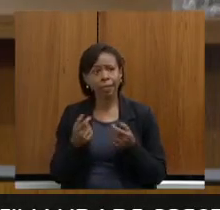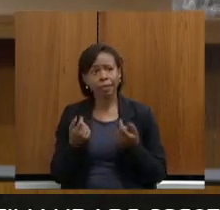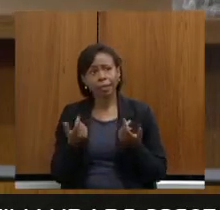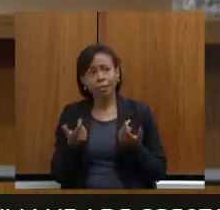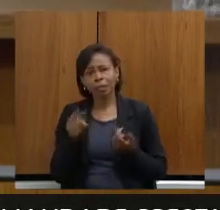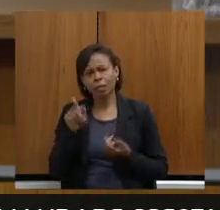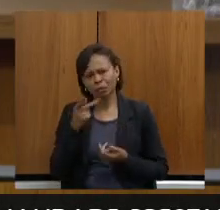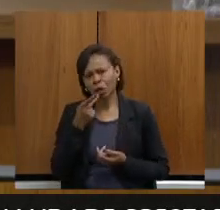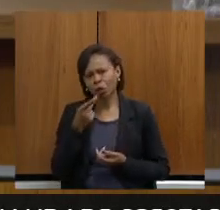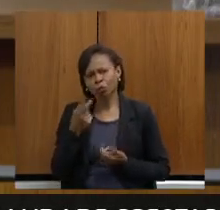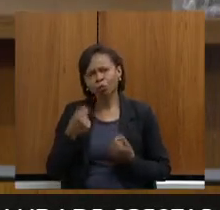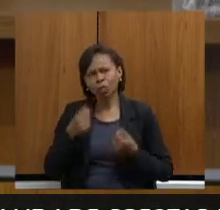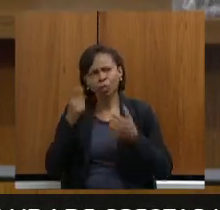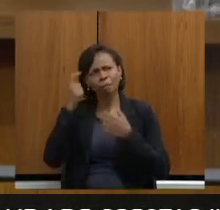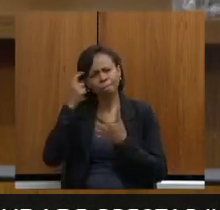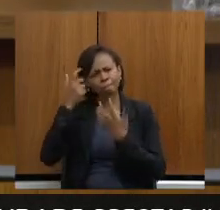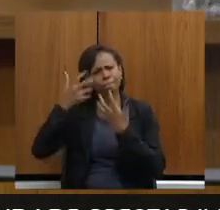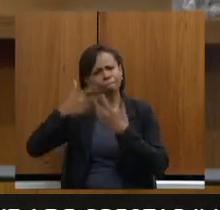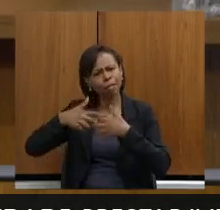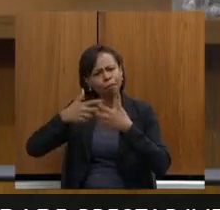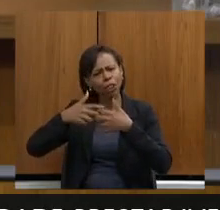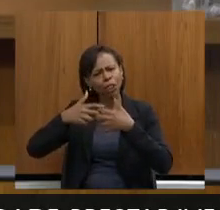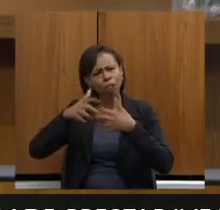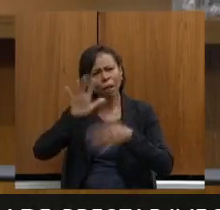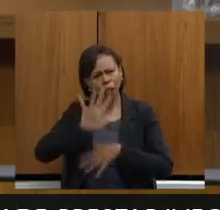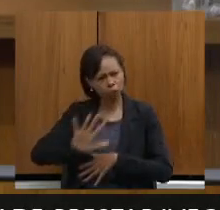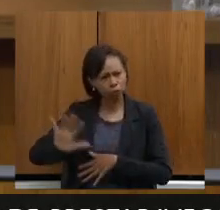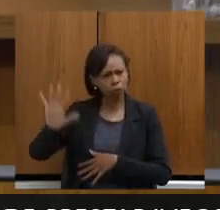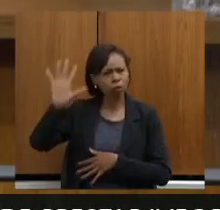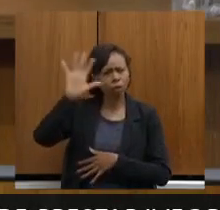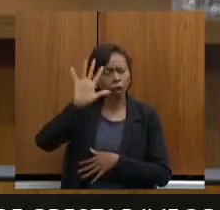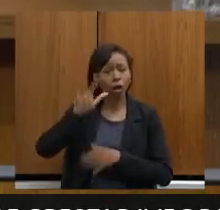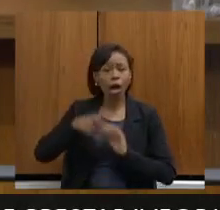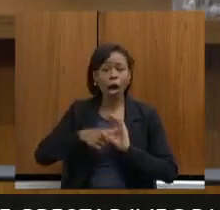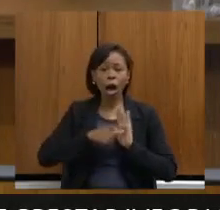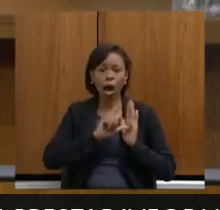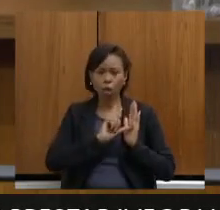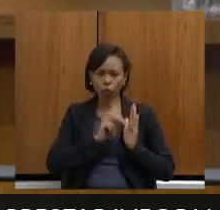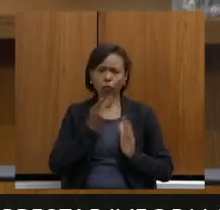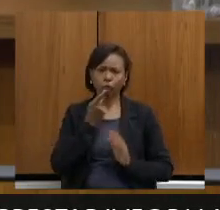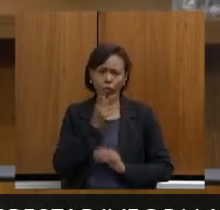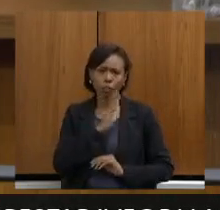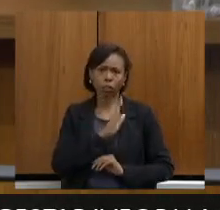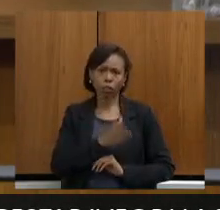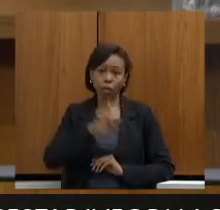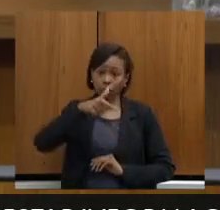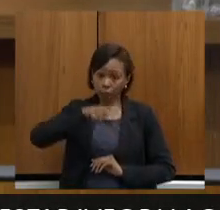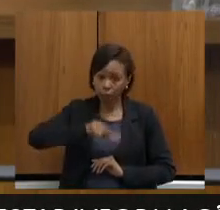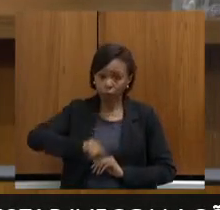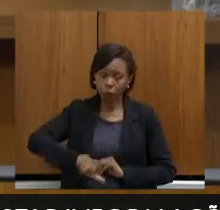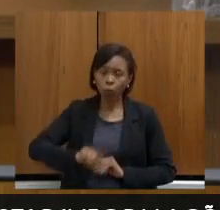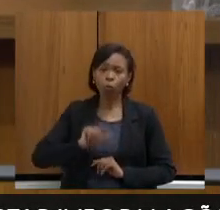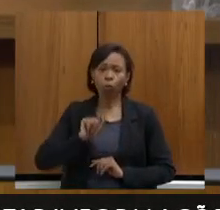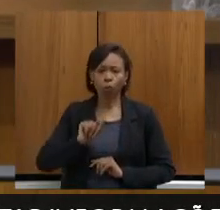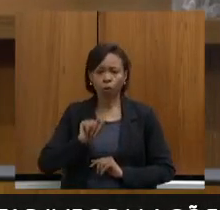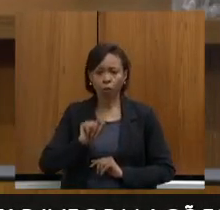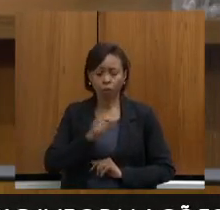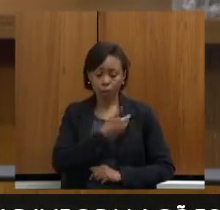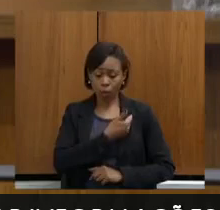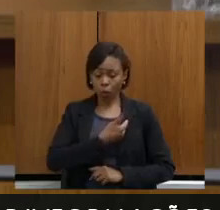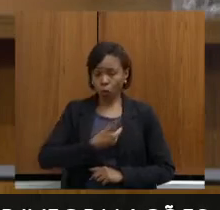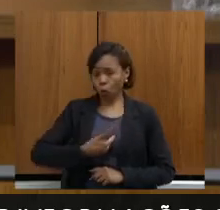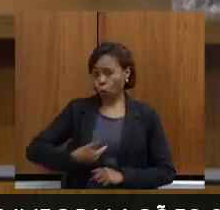refletido eu acho que de uma forma mais Ampla porque eu já falei em outras ocasiões eu vou repetir aqui para mim o Governo